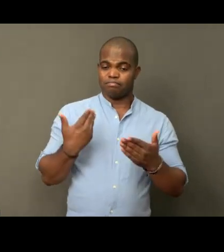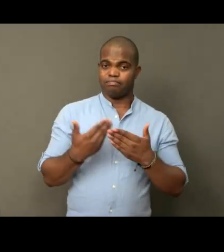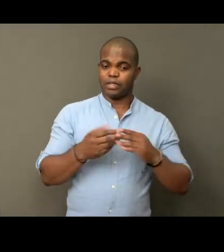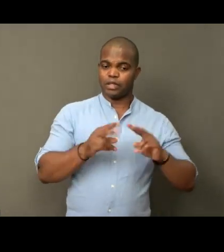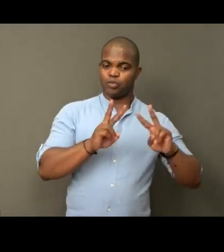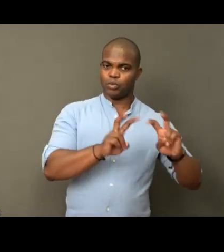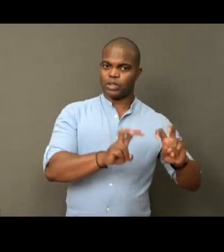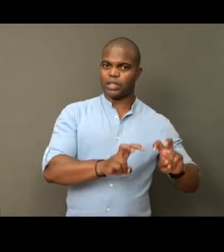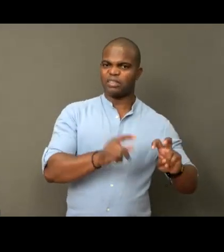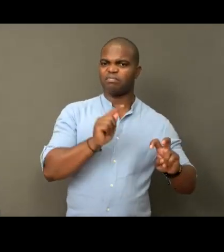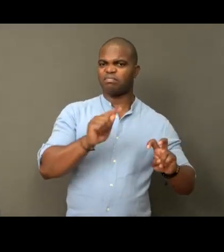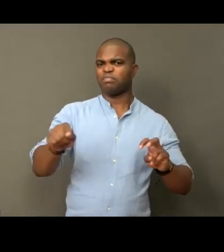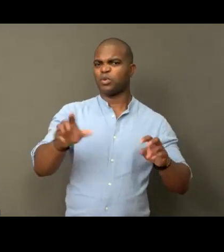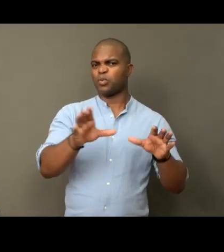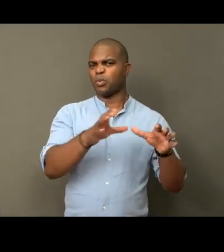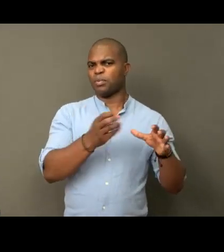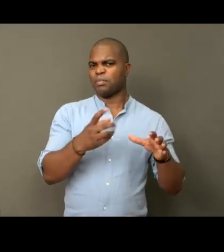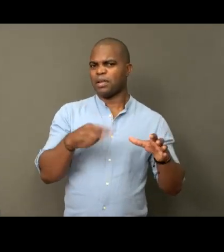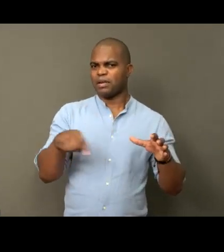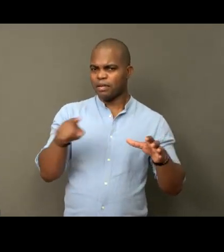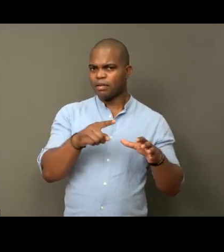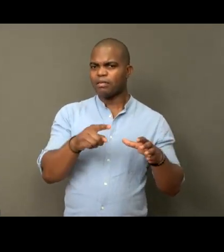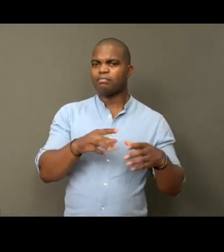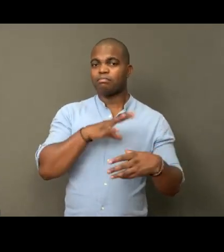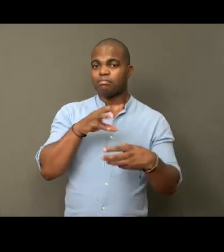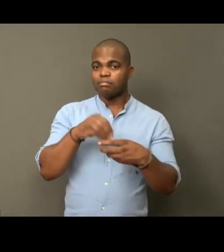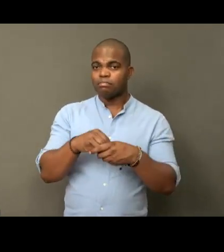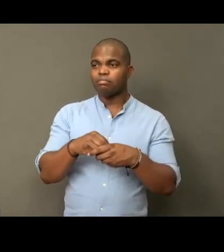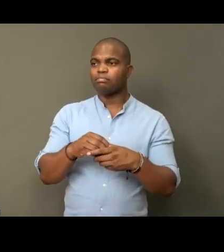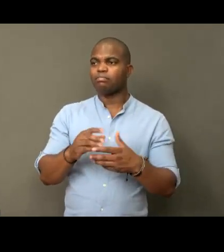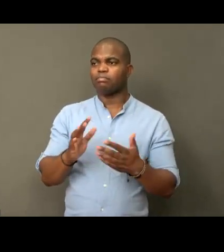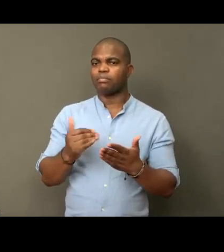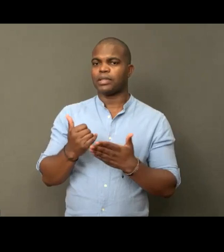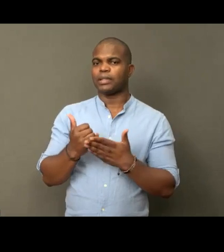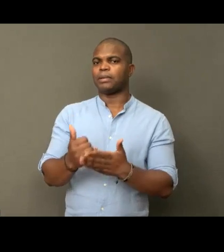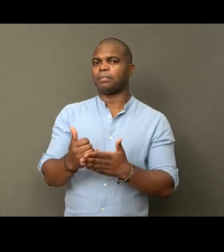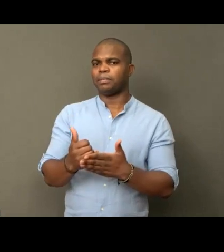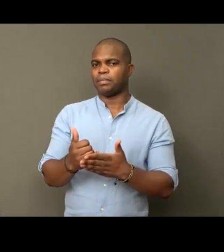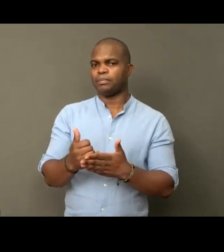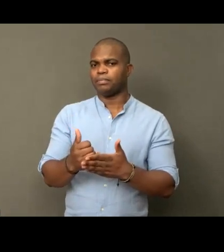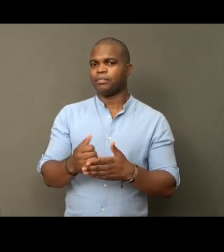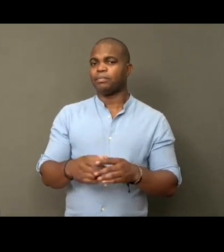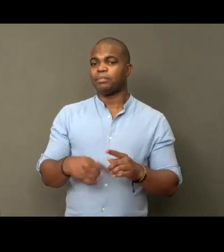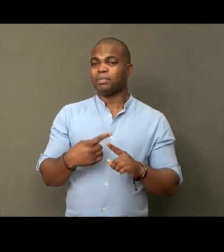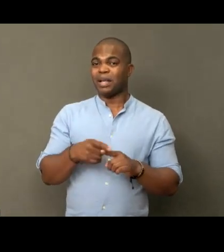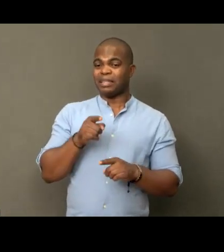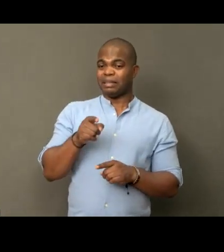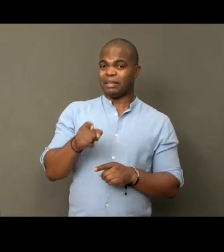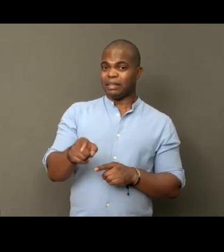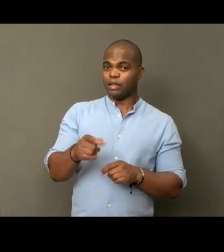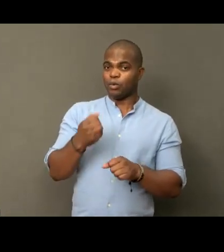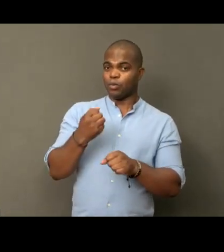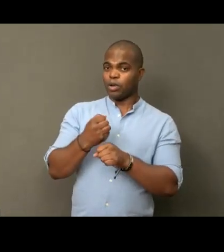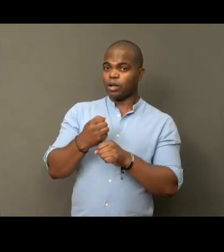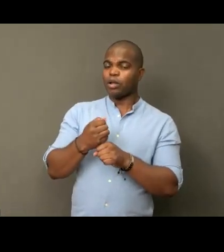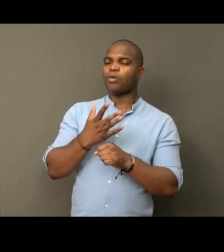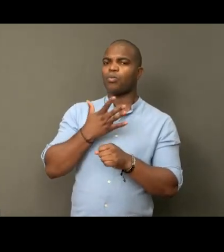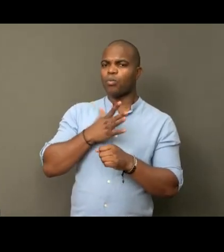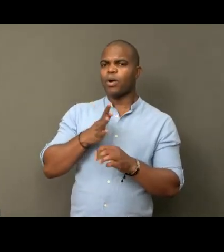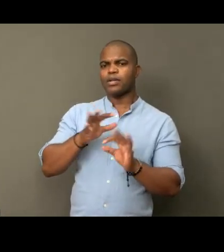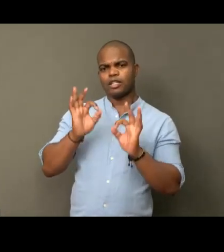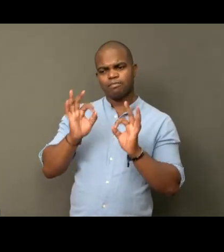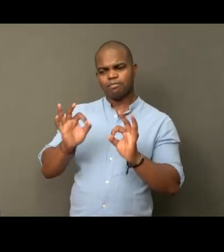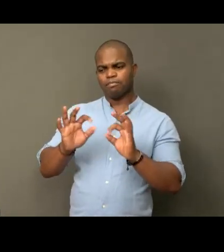a CORE-NTD, a Força Tarefa para a Saúde Global, por organizarem este